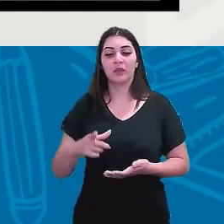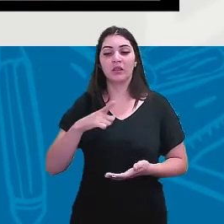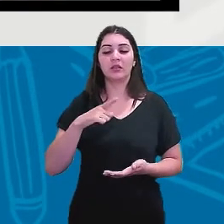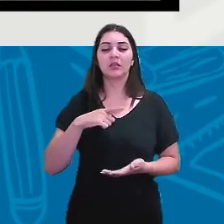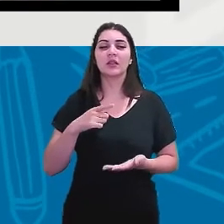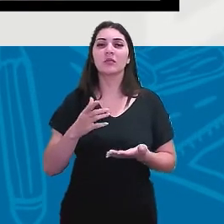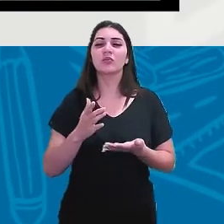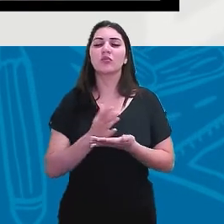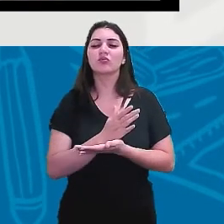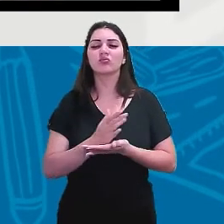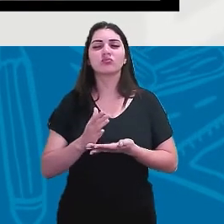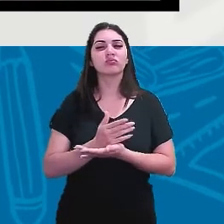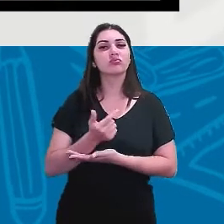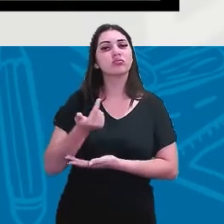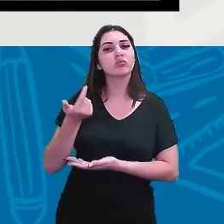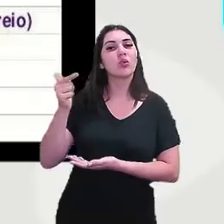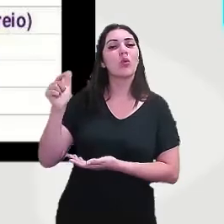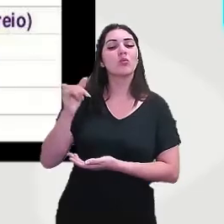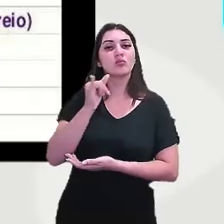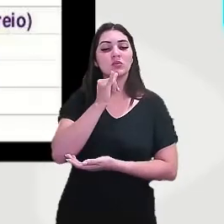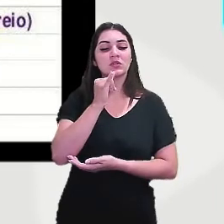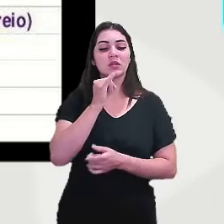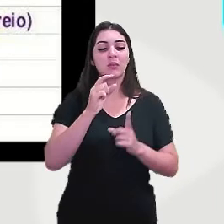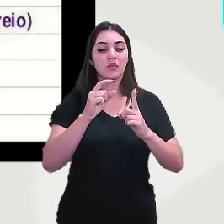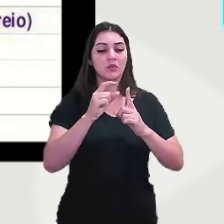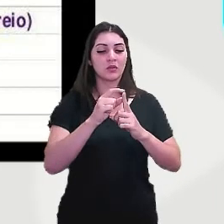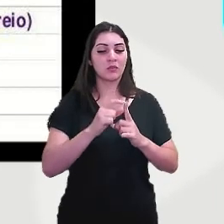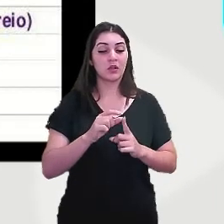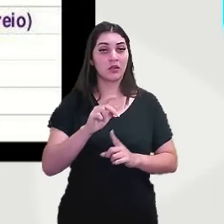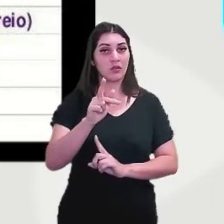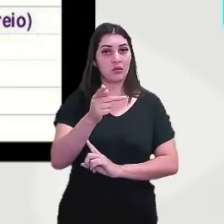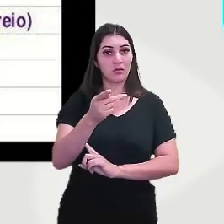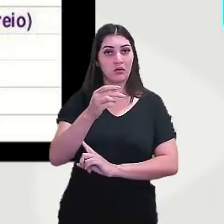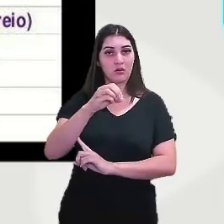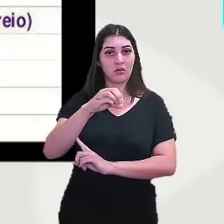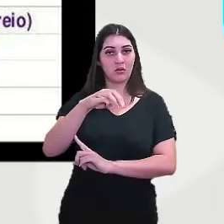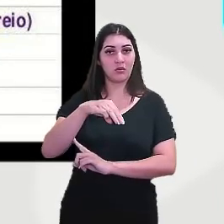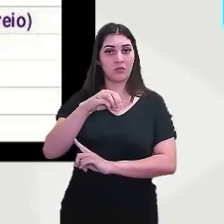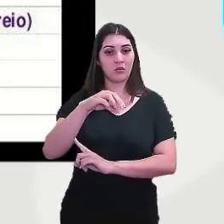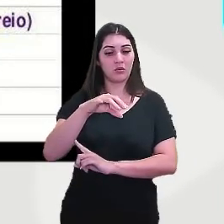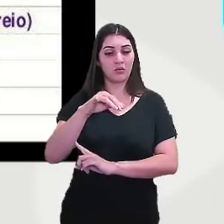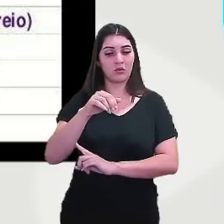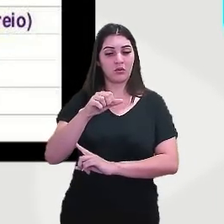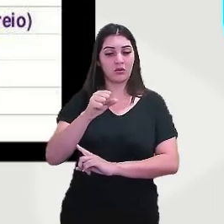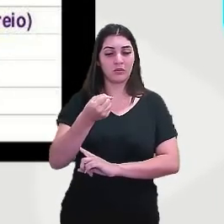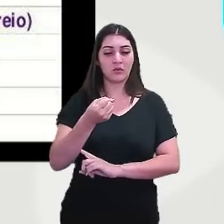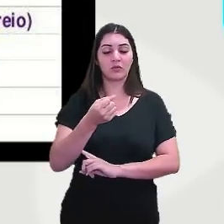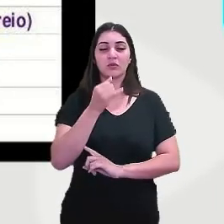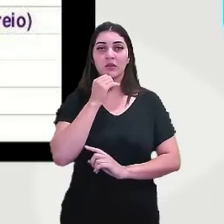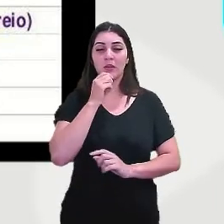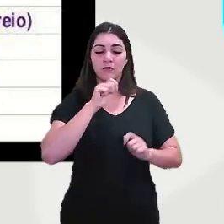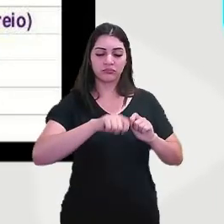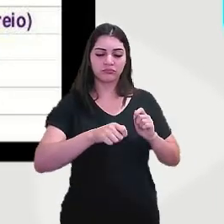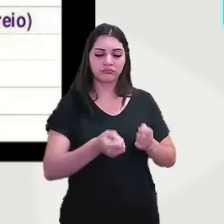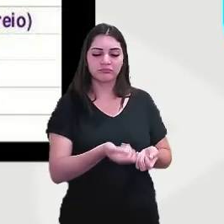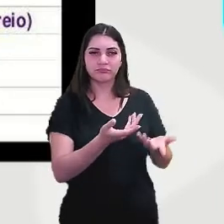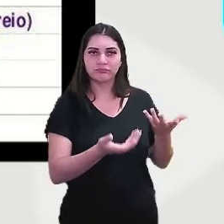aqui, outros exemplos de palavras homônimas. Temos acender, que é colocar